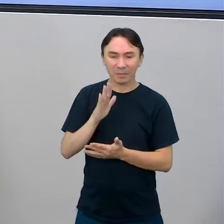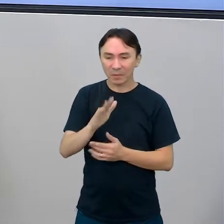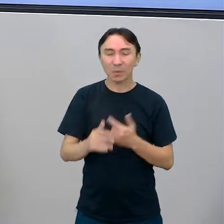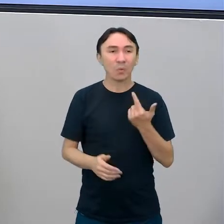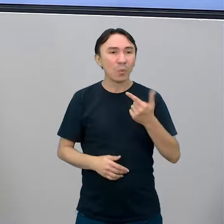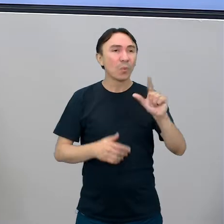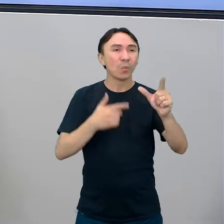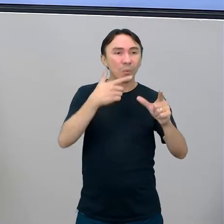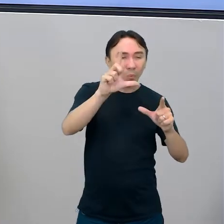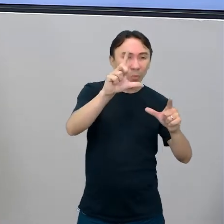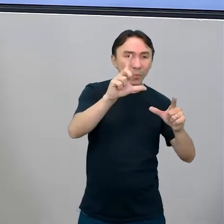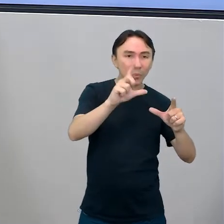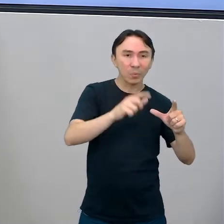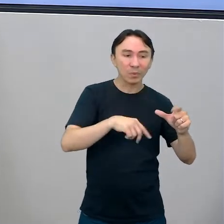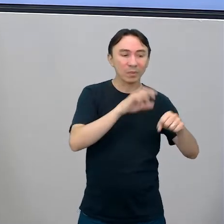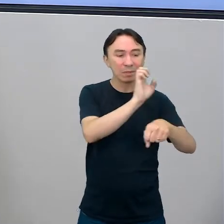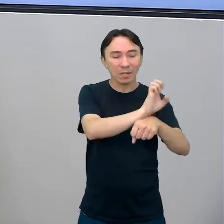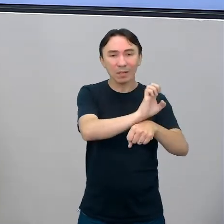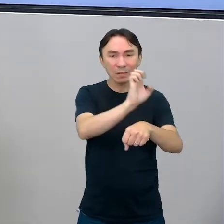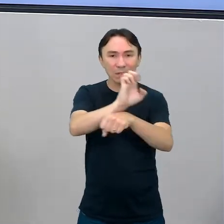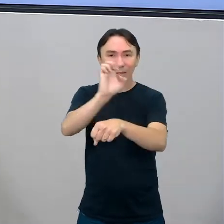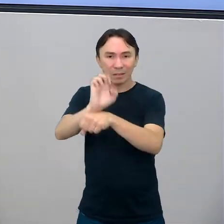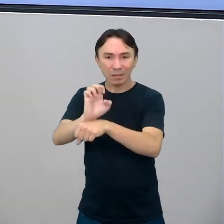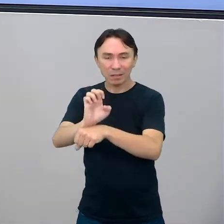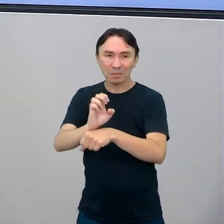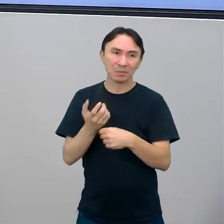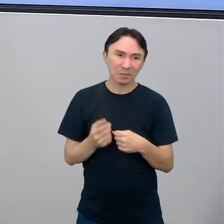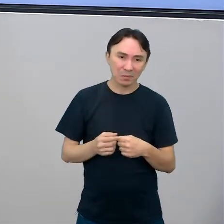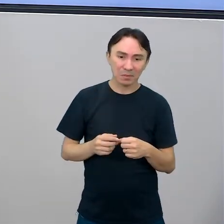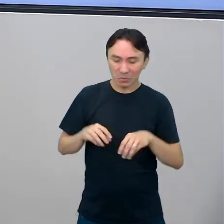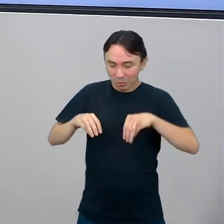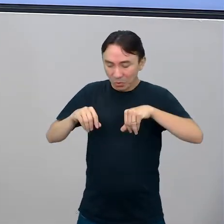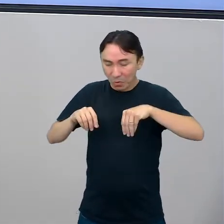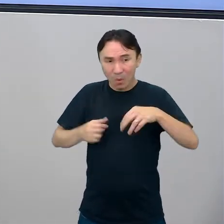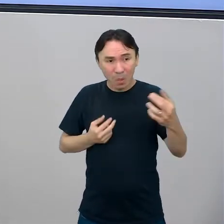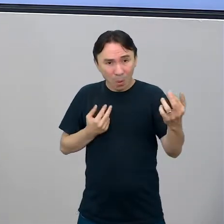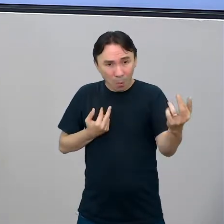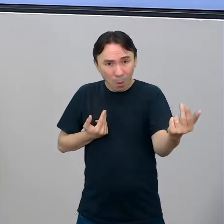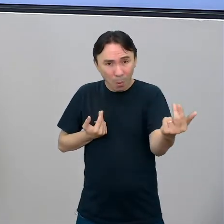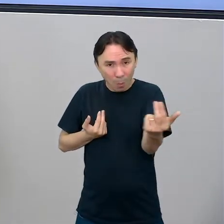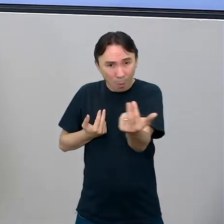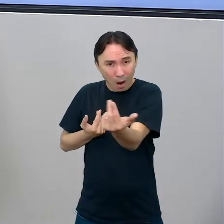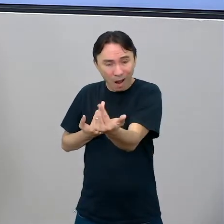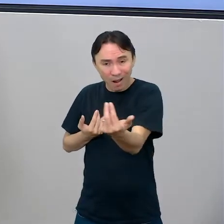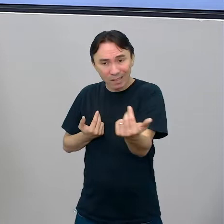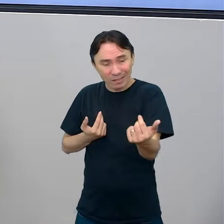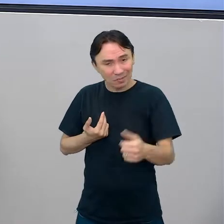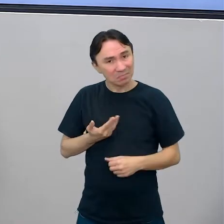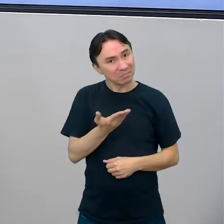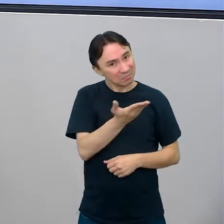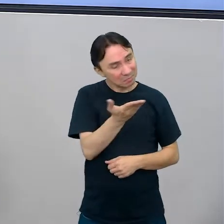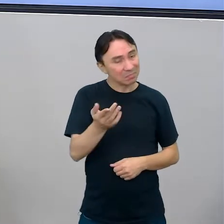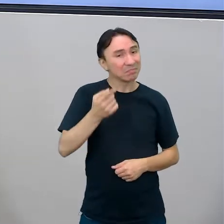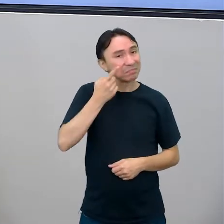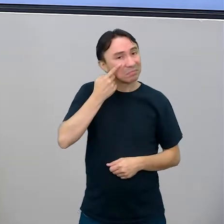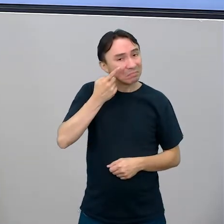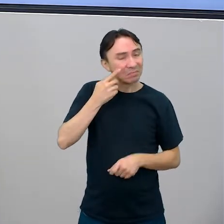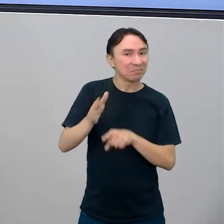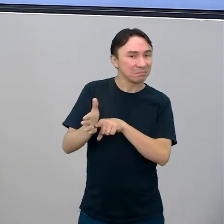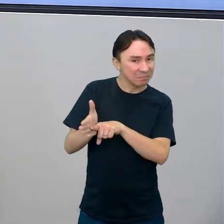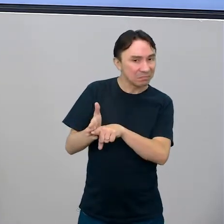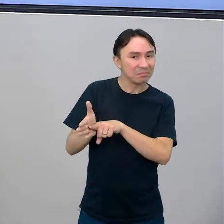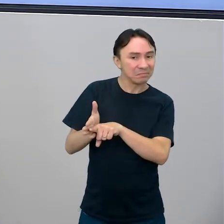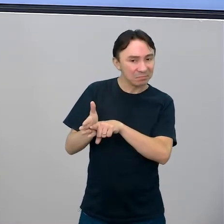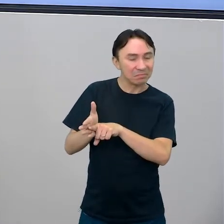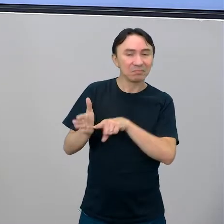são iguais? Então fica aí a dica para vocês, alunos, professores, fazerem depois um aprofundamento maior sobre